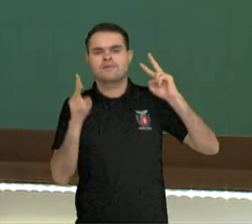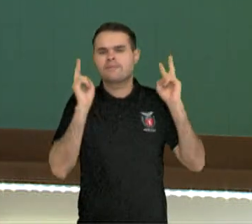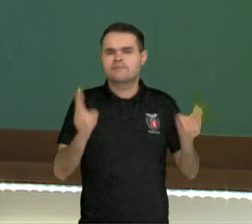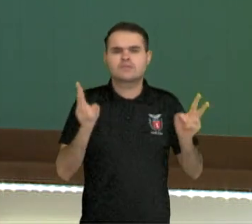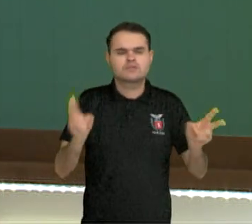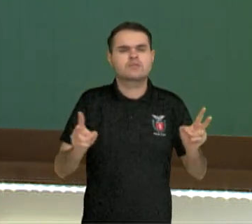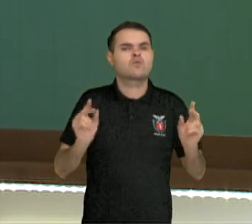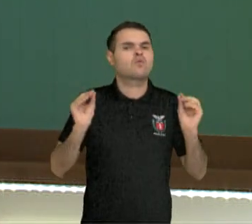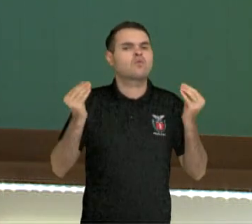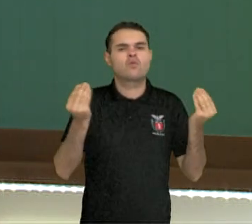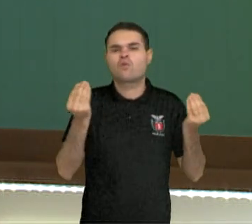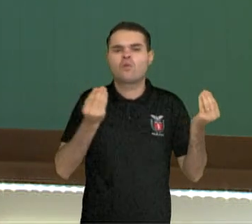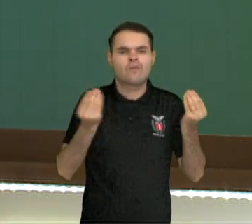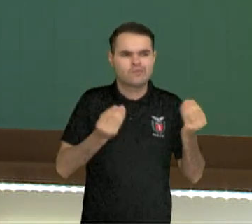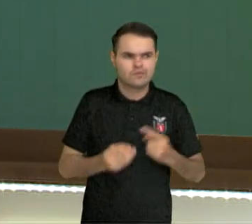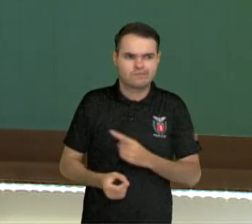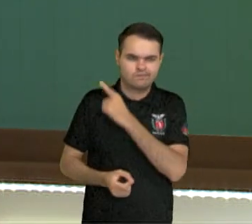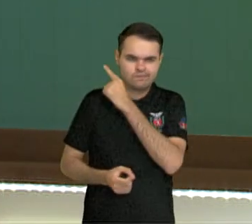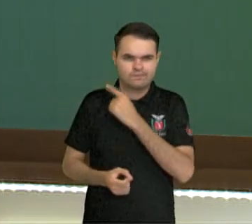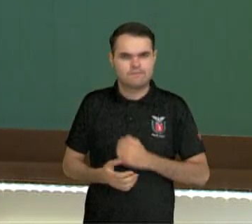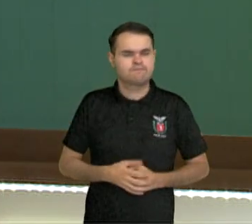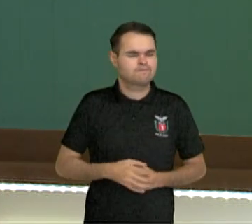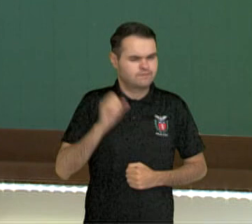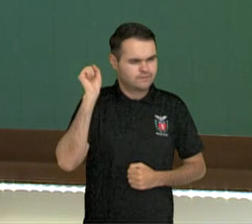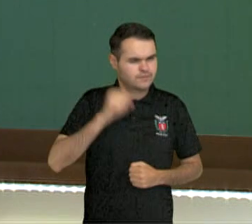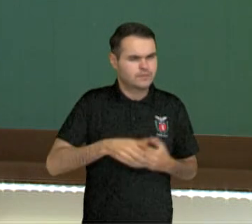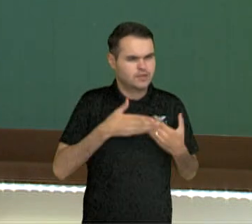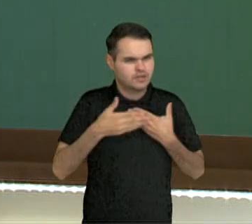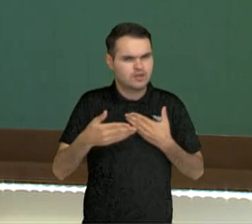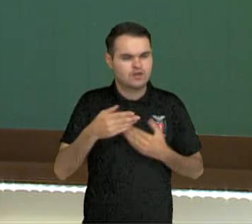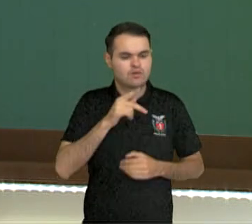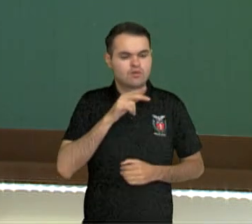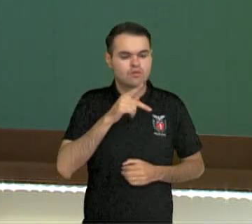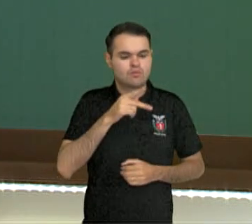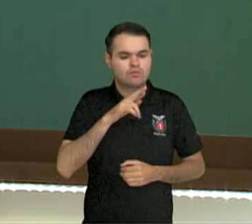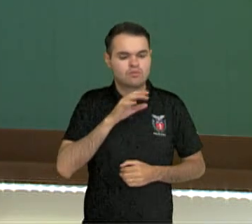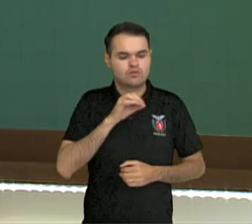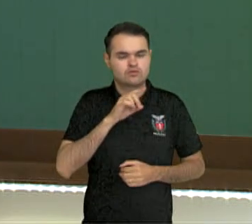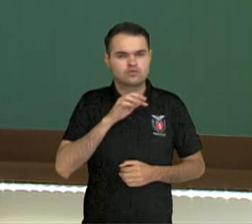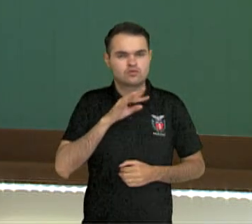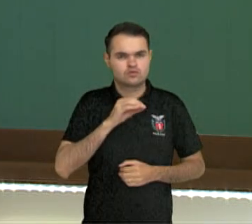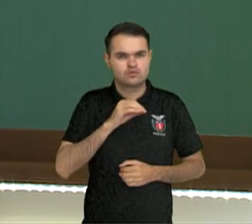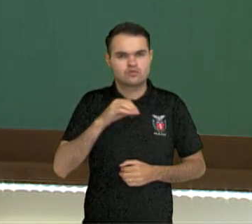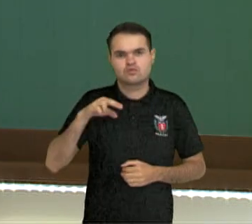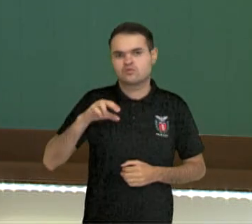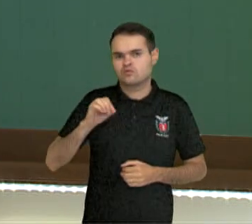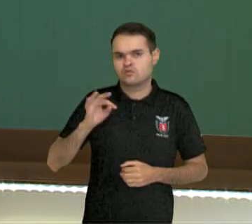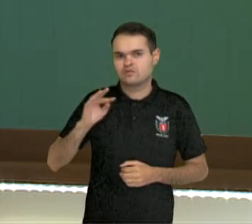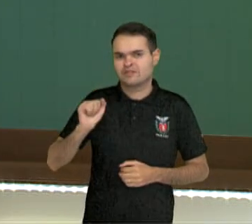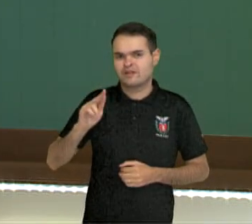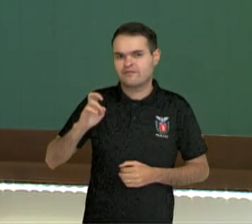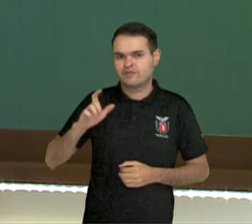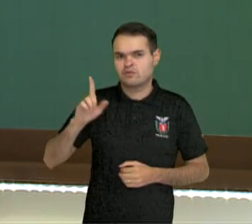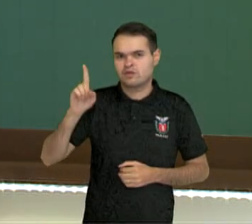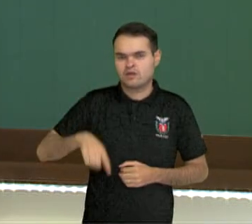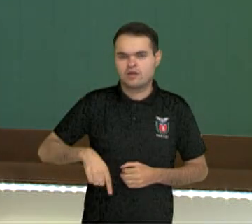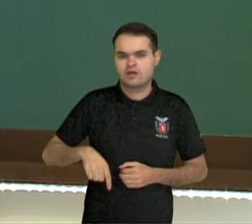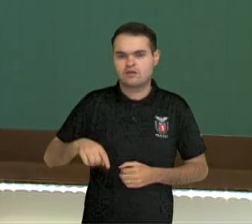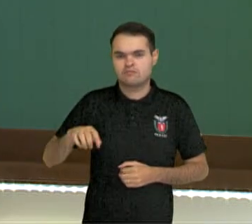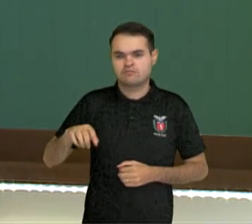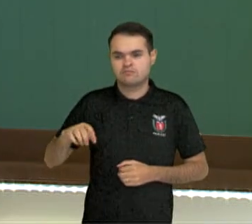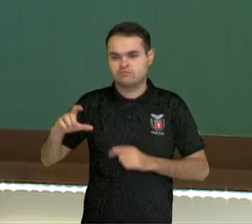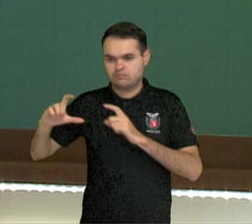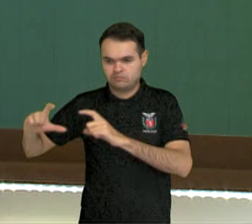vai desenvolver esse produto notável aqui, ó. Sim, é um produto notável. Quadrado da soma de 2 termos. Como